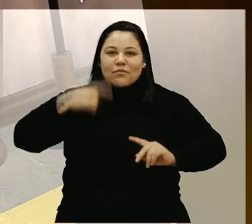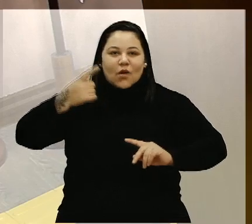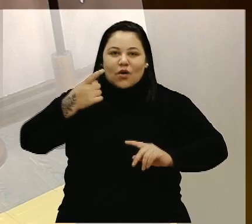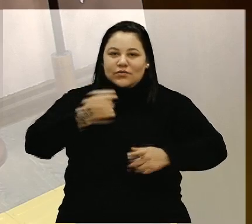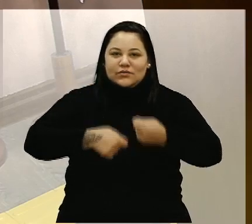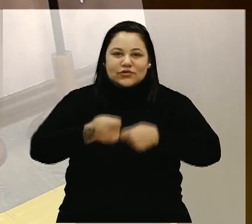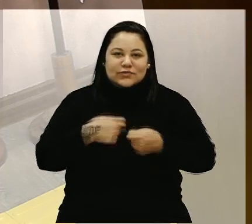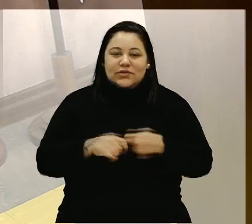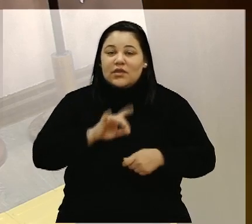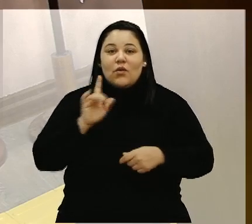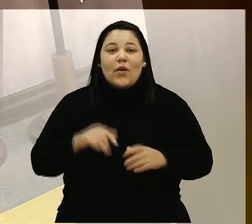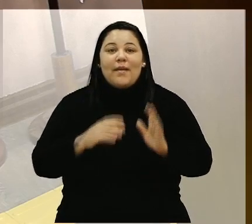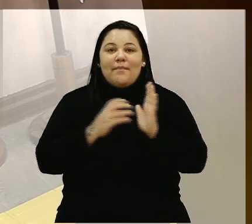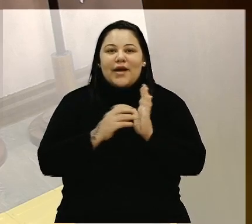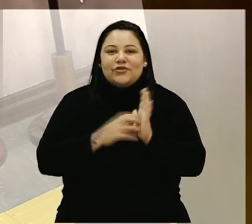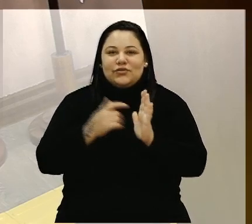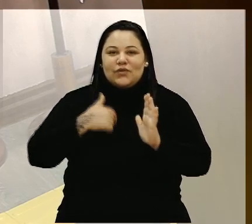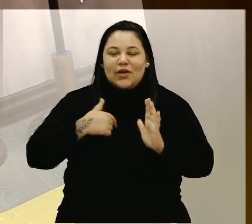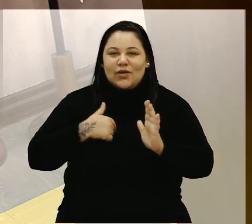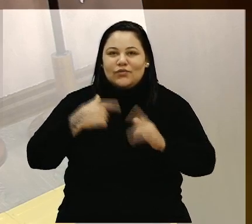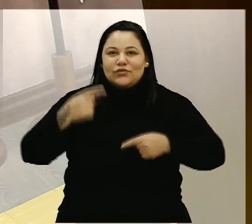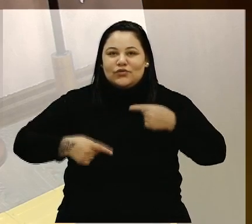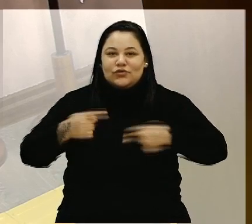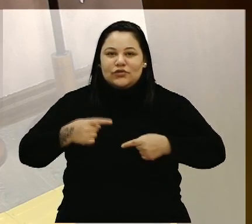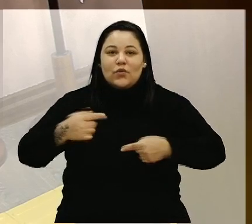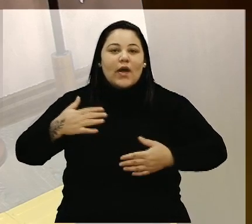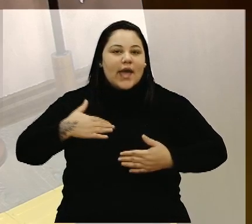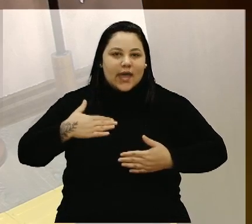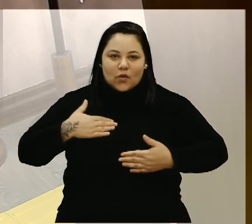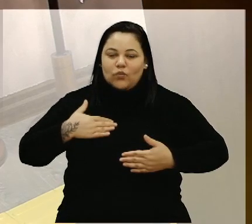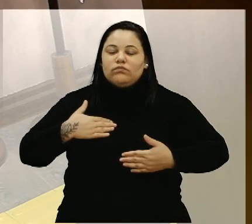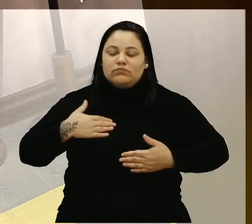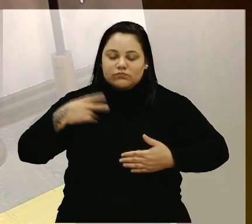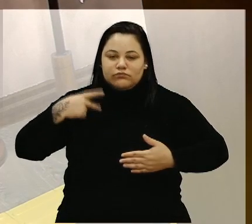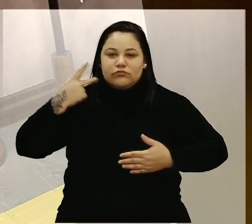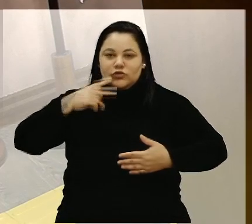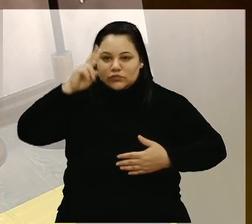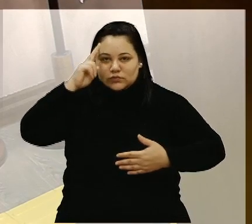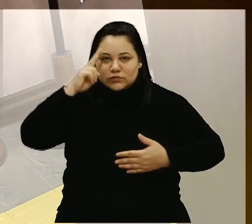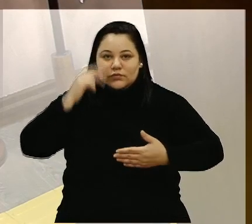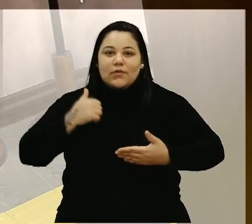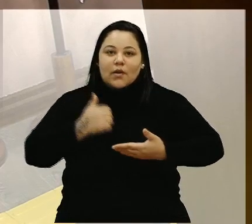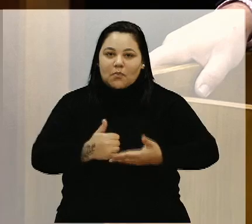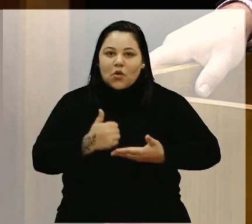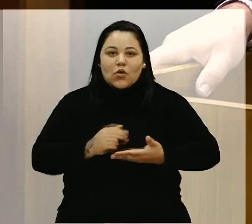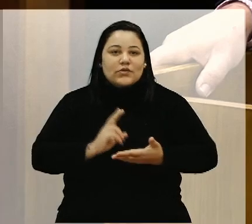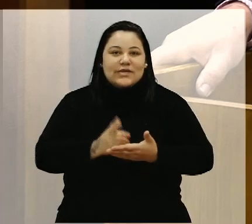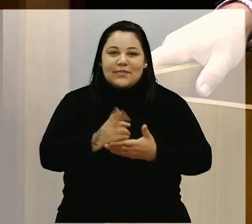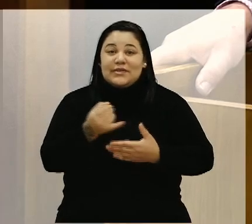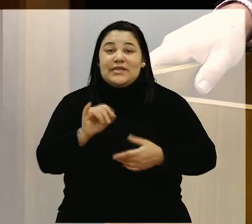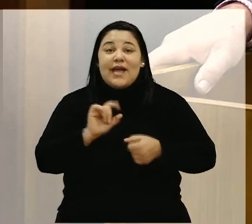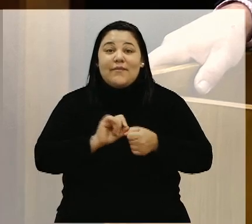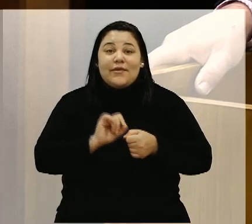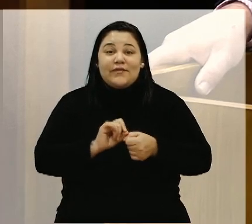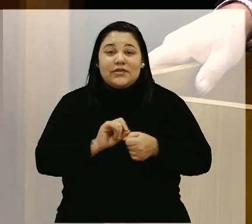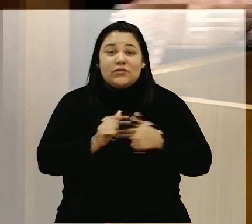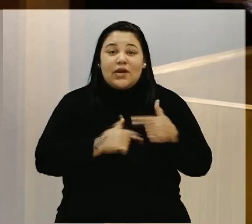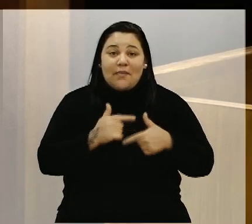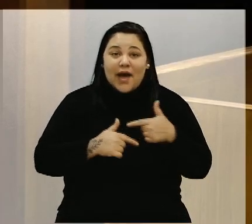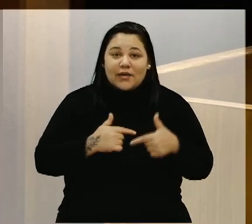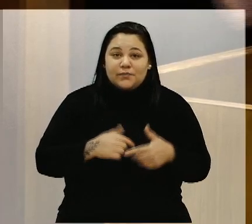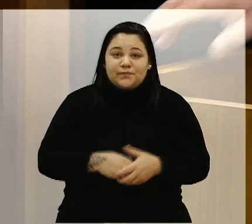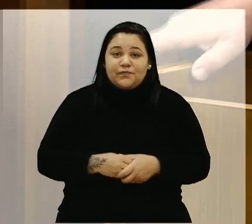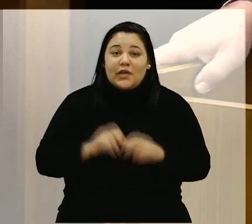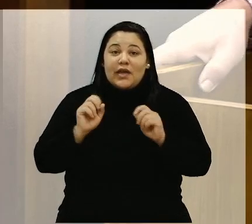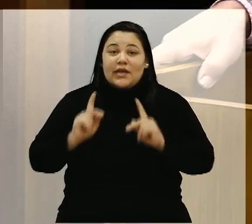não é partido que eu estou discutindo. Conte com esse vereador se é para contribuir e fazer. E aos pré-candidatos